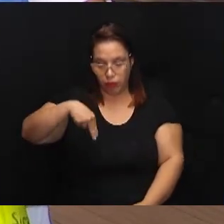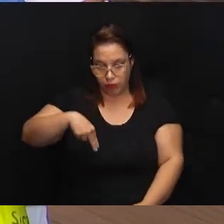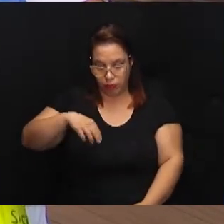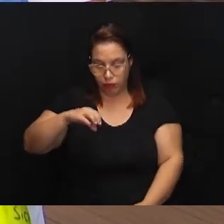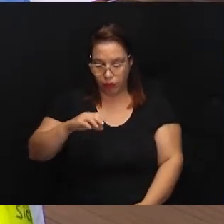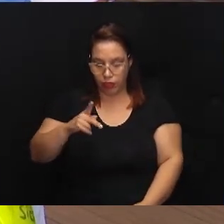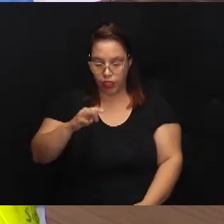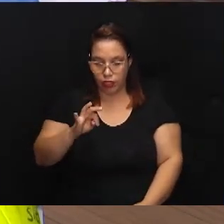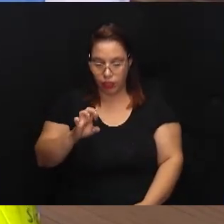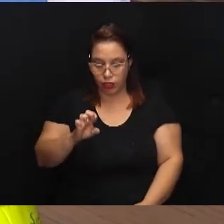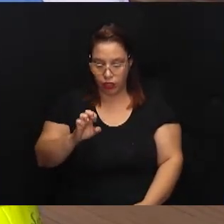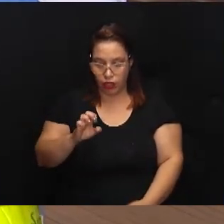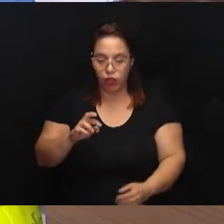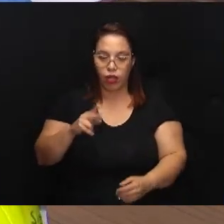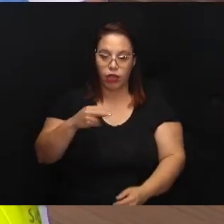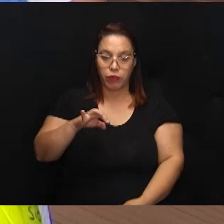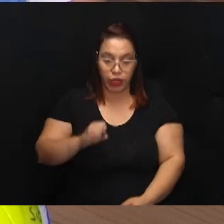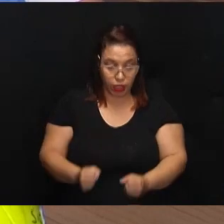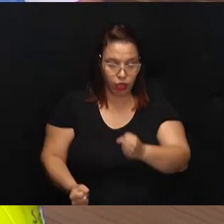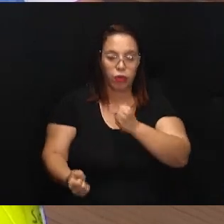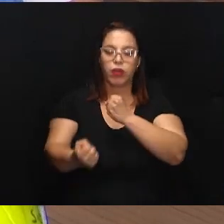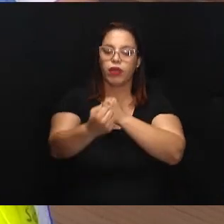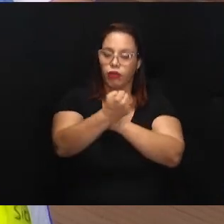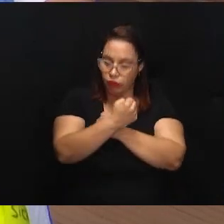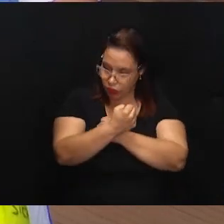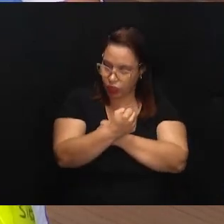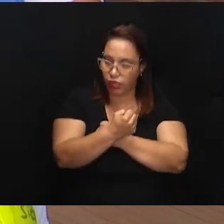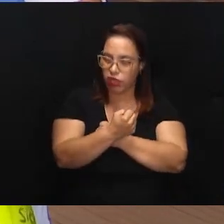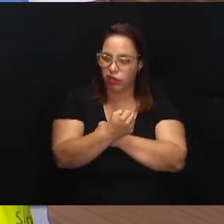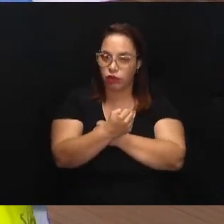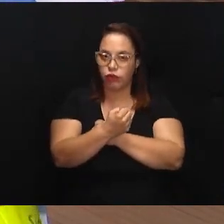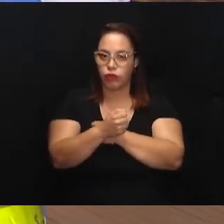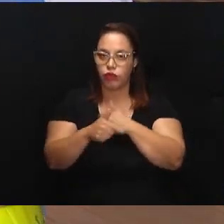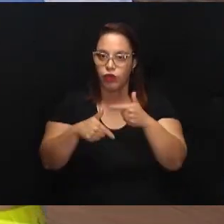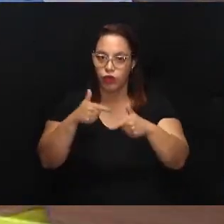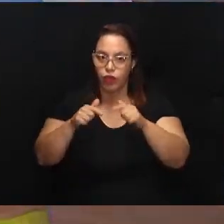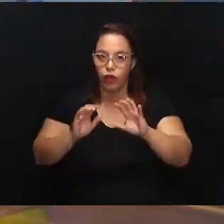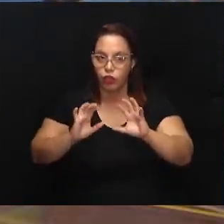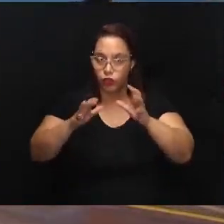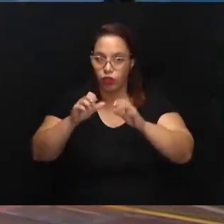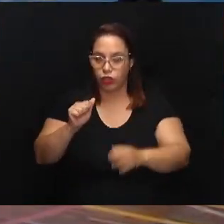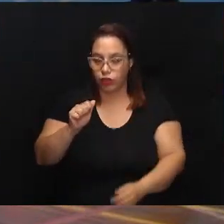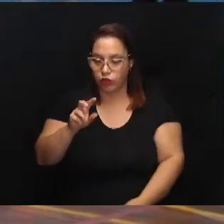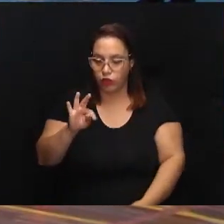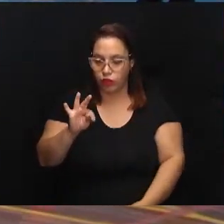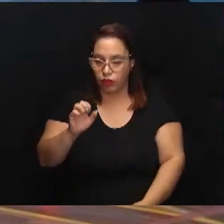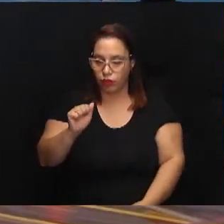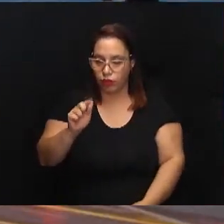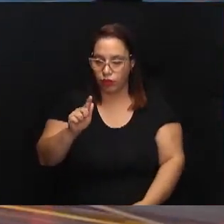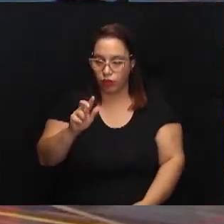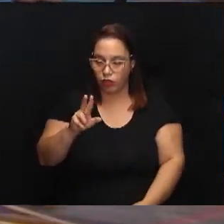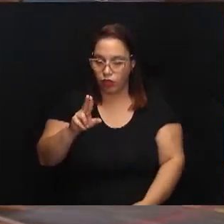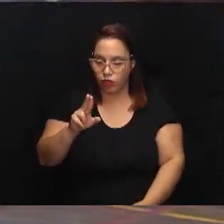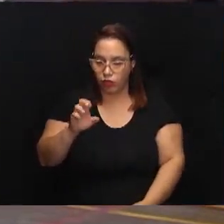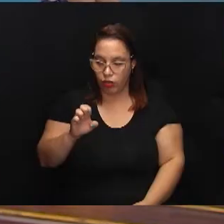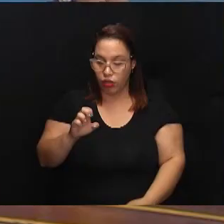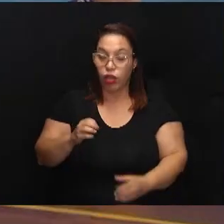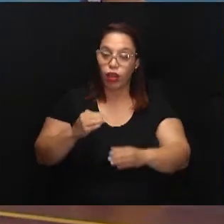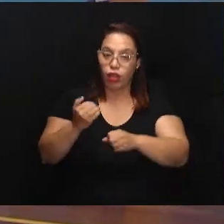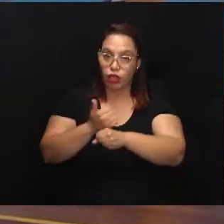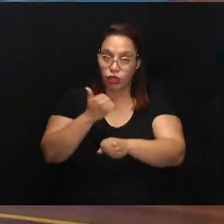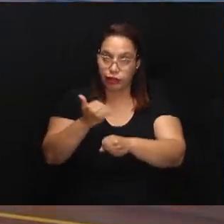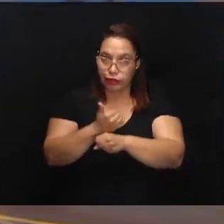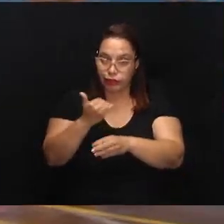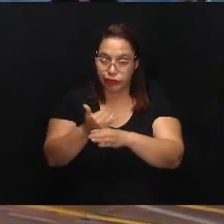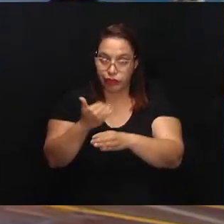recepção, a manchete para a defesa. Aí temos o trabalho de ataque, né? O ataque ofensivo, o ataque construção,